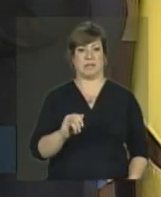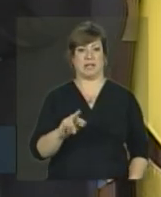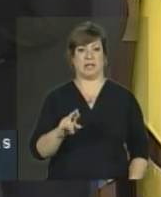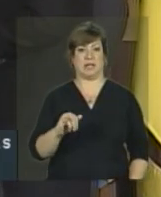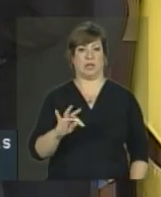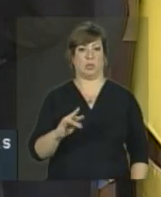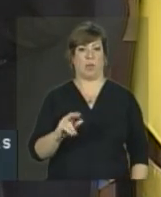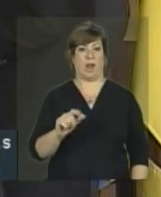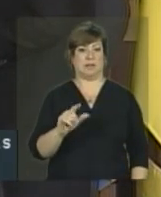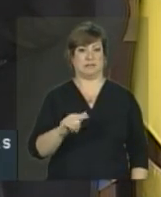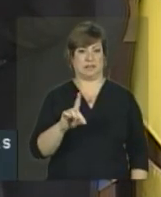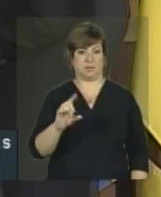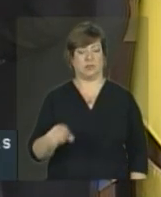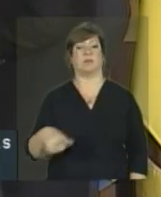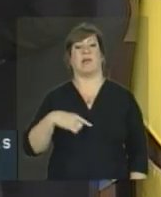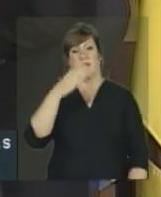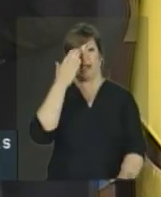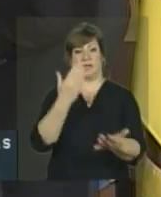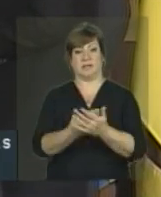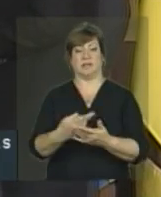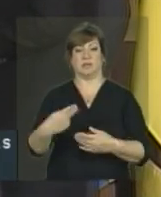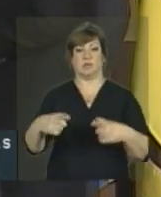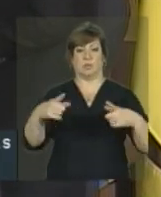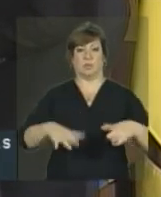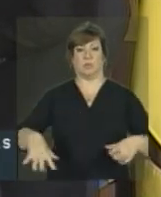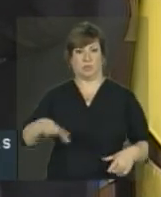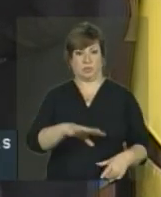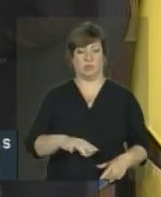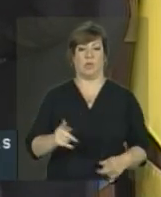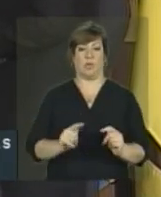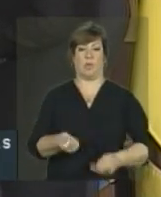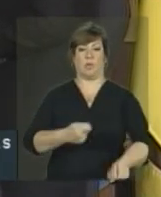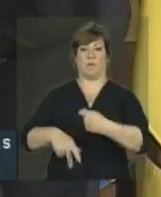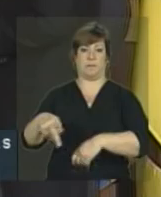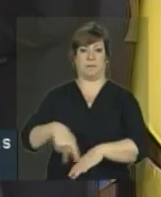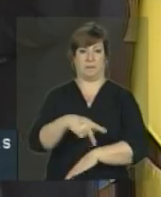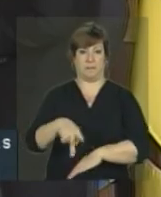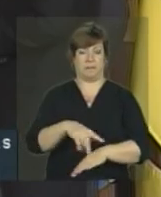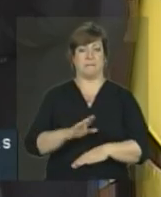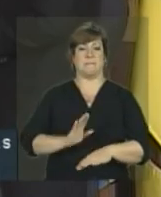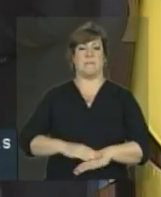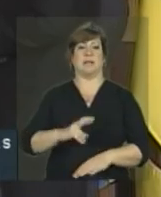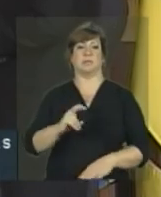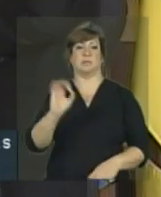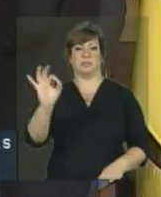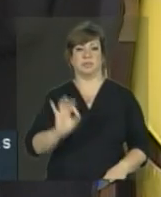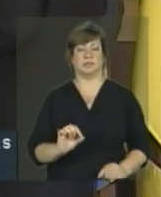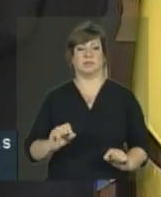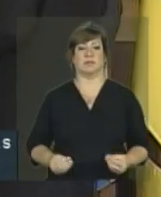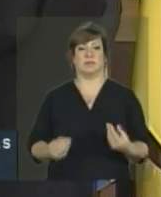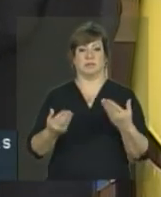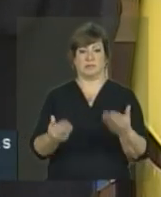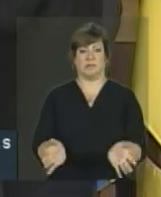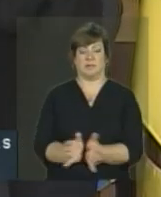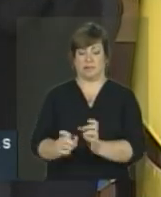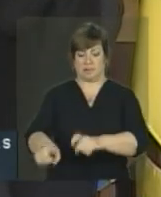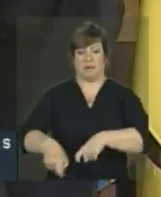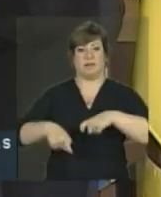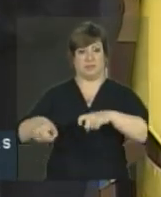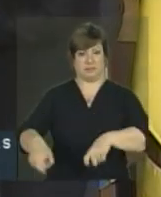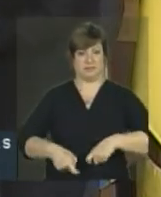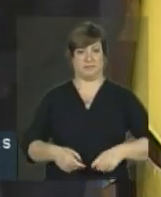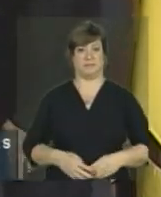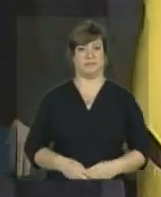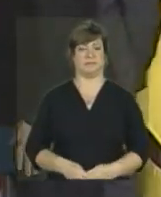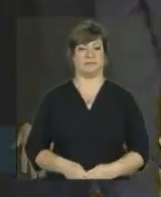crenças locais. E a economia do país ocupa mais da metade do total da mão de obra sendo dedicada à